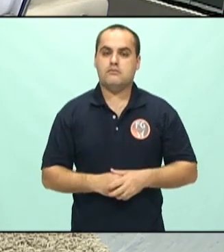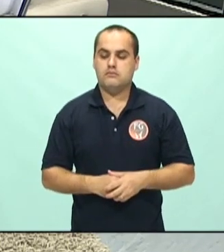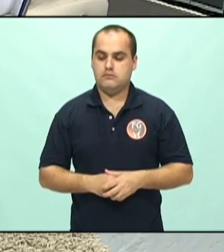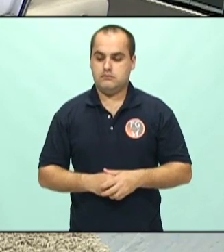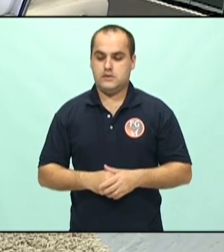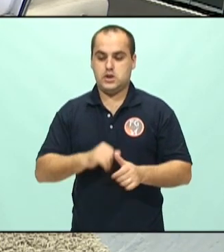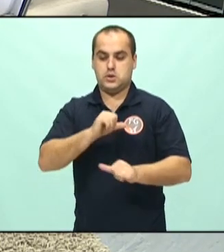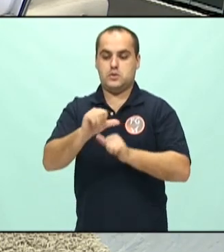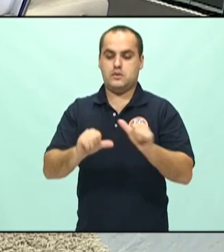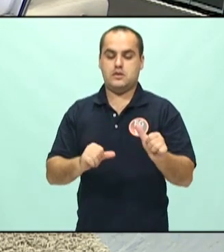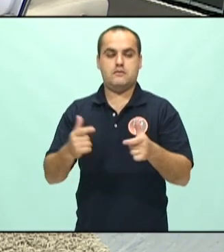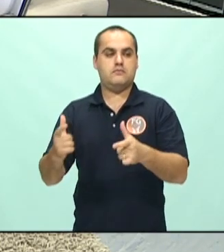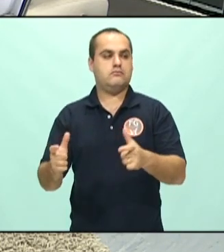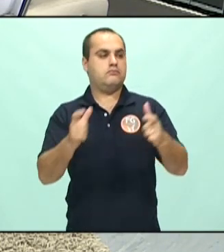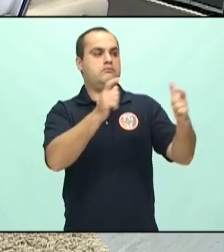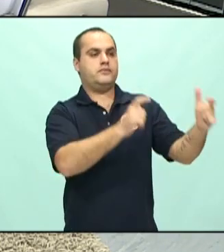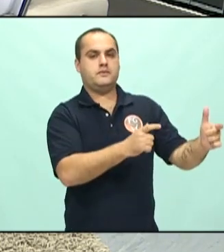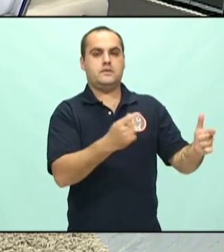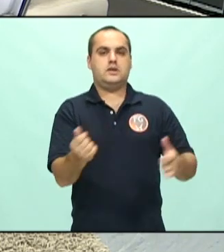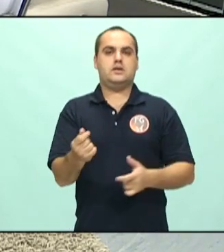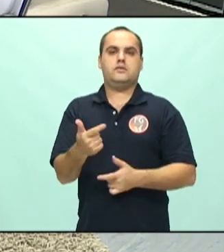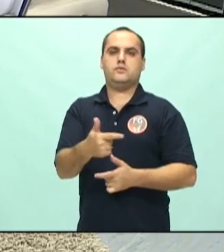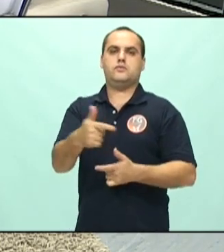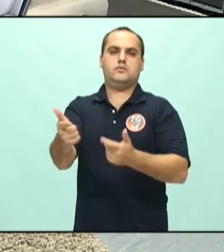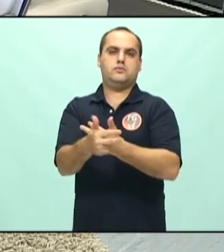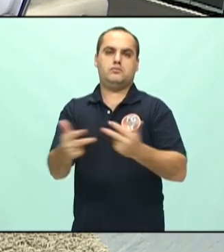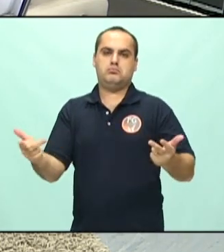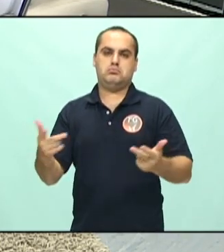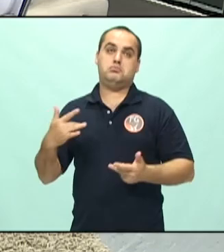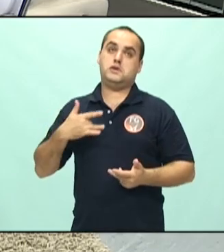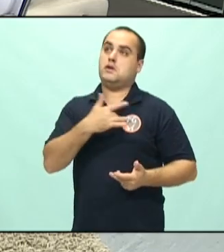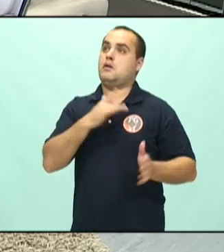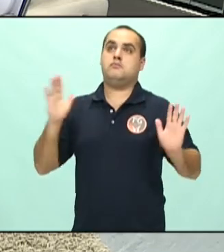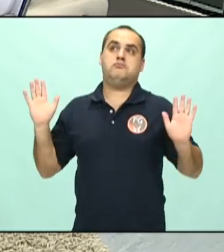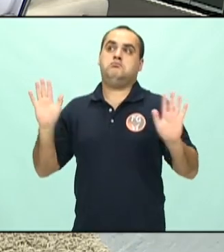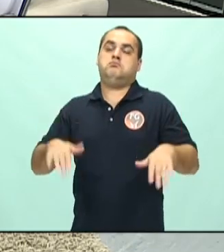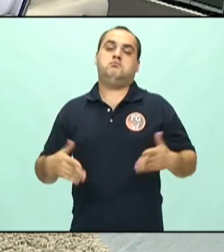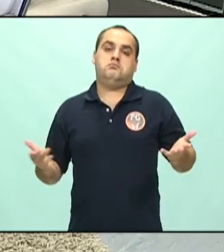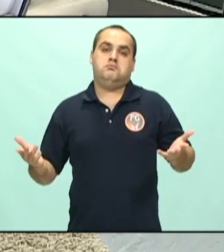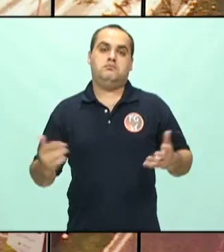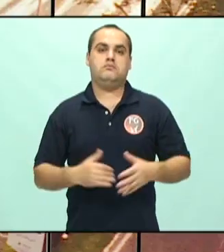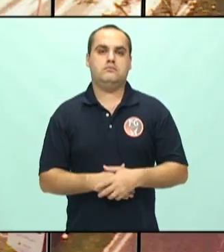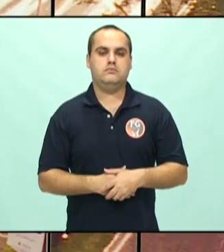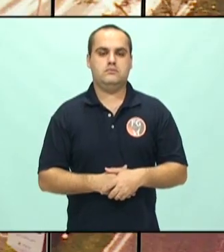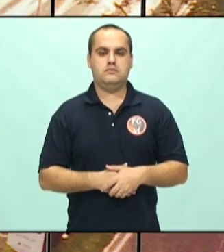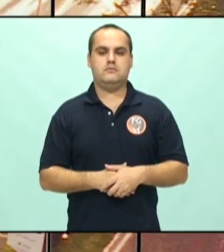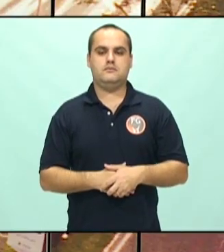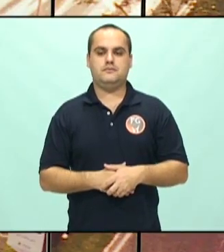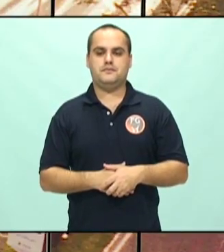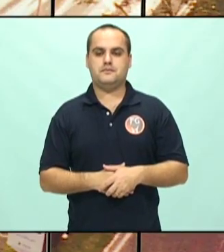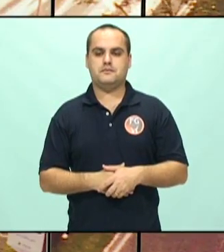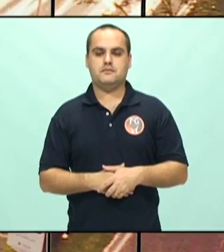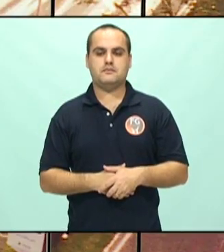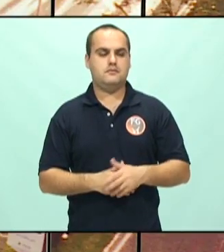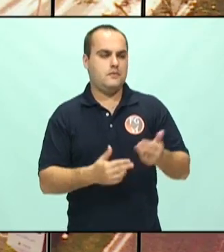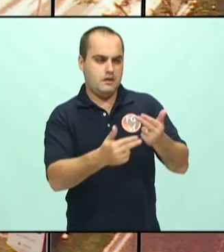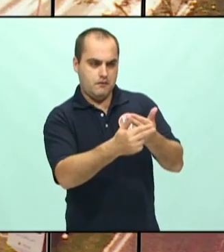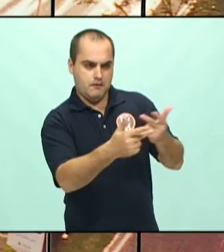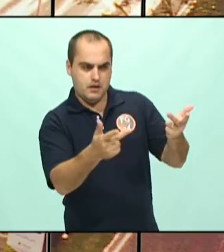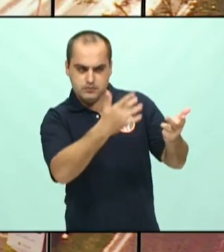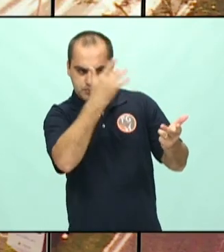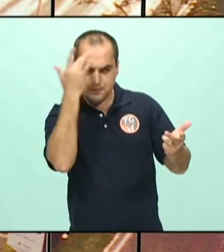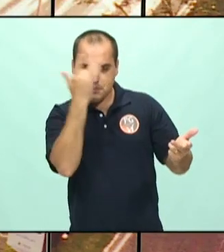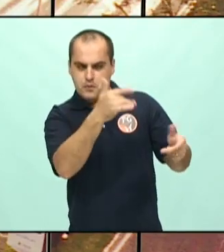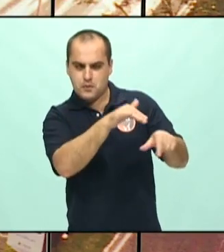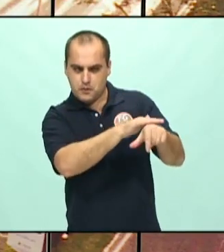e trazer dinheiro para outras coisas até para a saúde muita gente eu estava conversando essa semana com